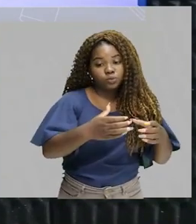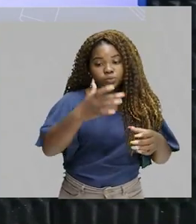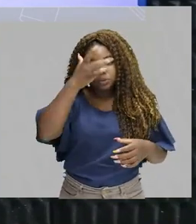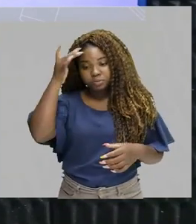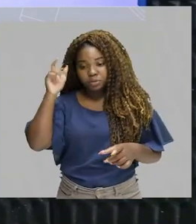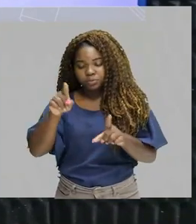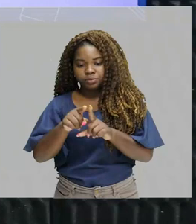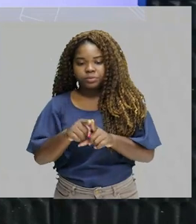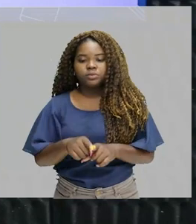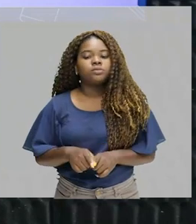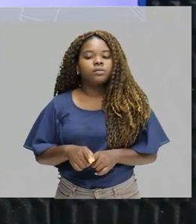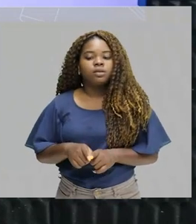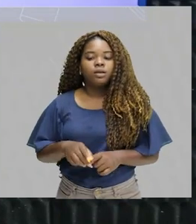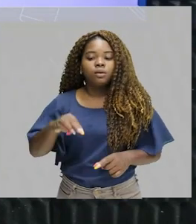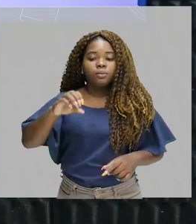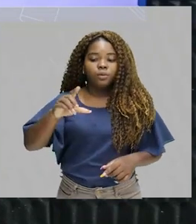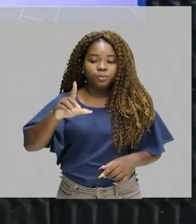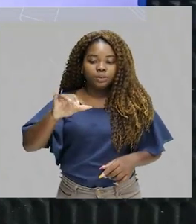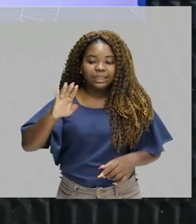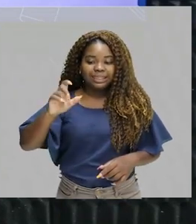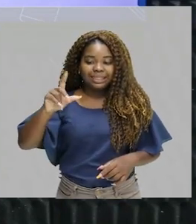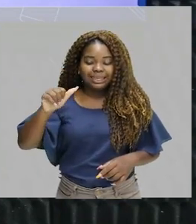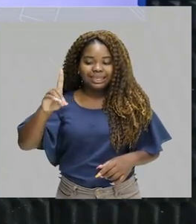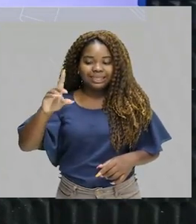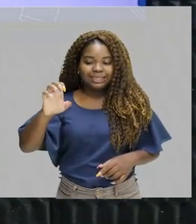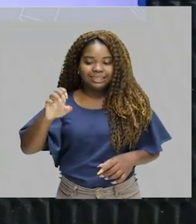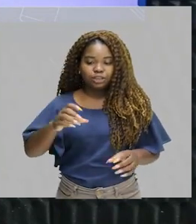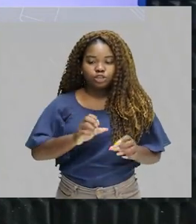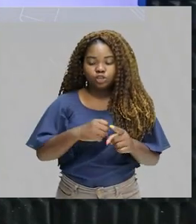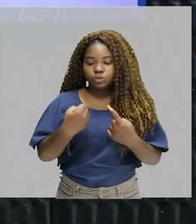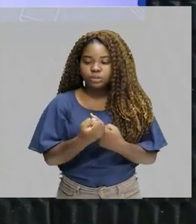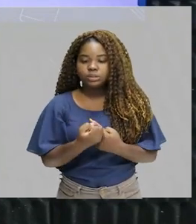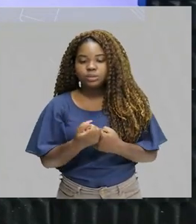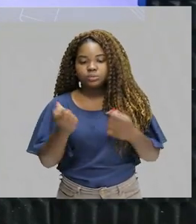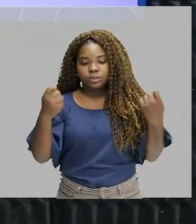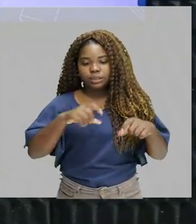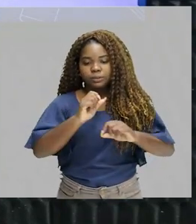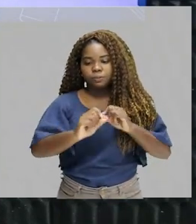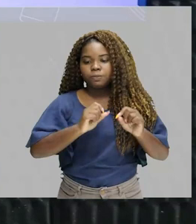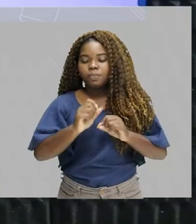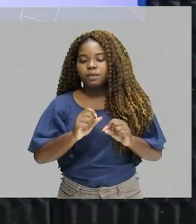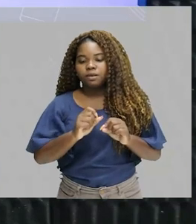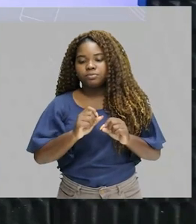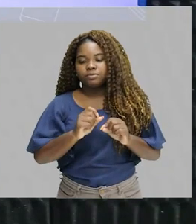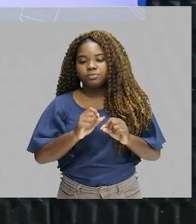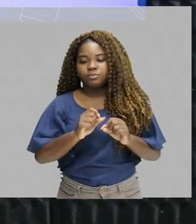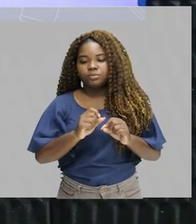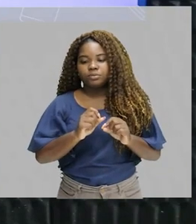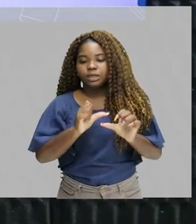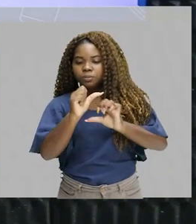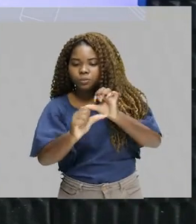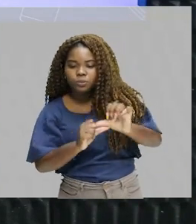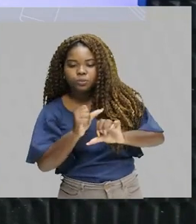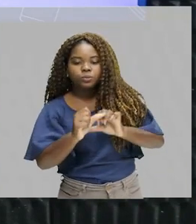isso mobilidade social é a capacidade de mover-se na estrutura social na pirâmide